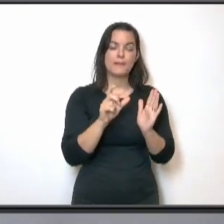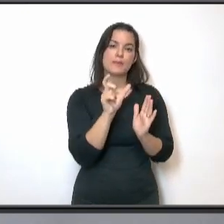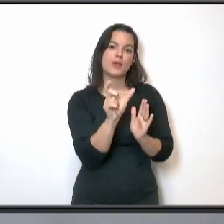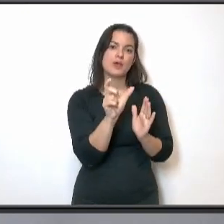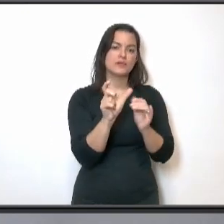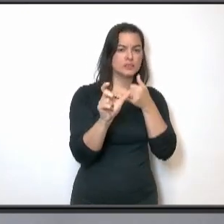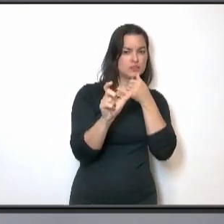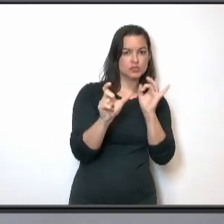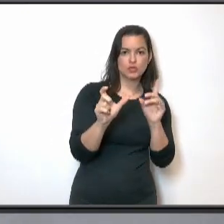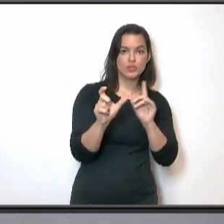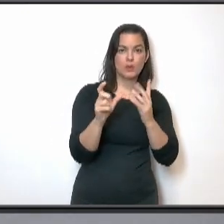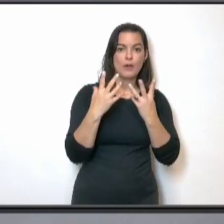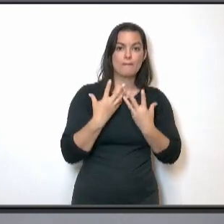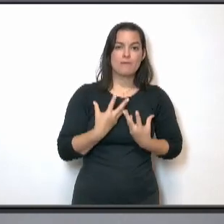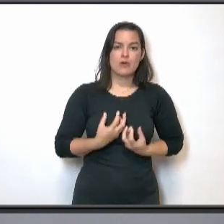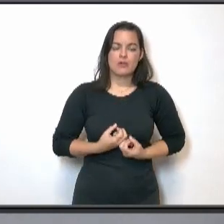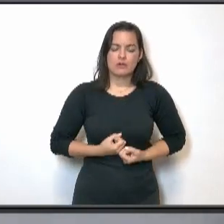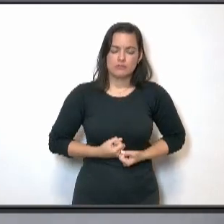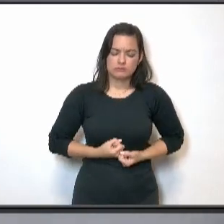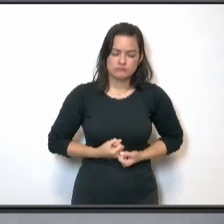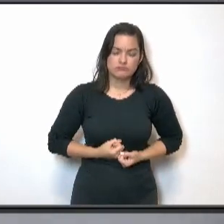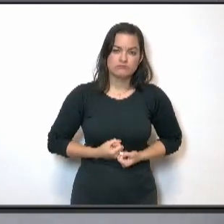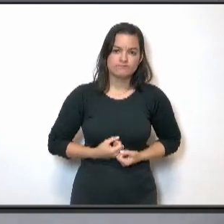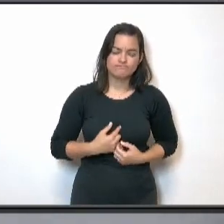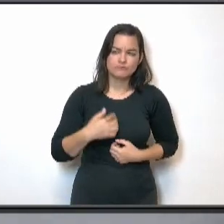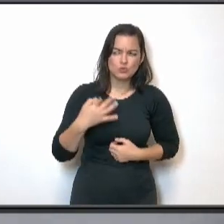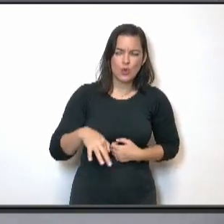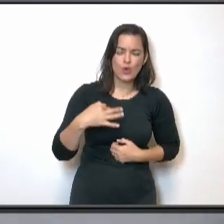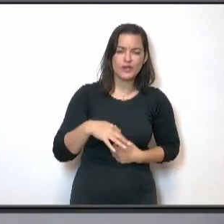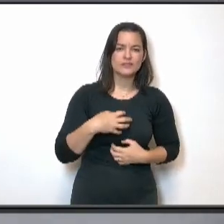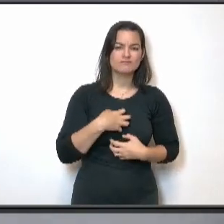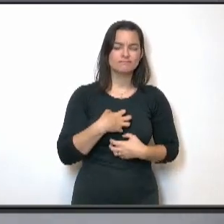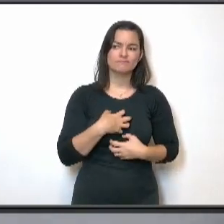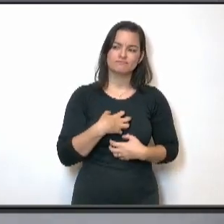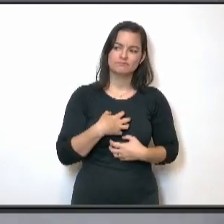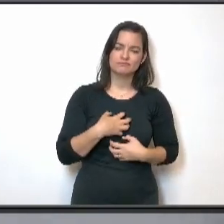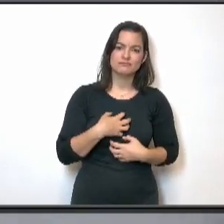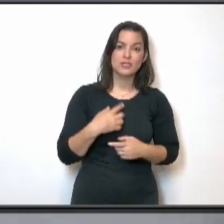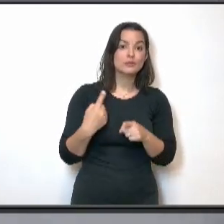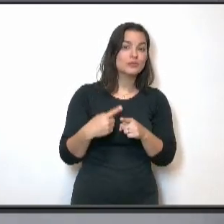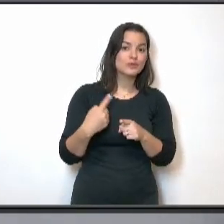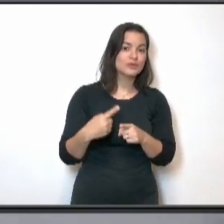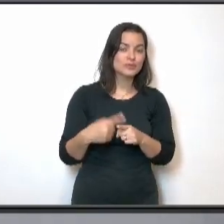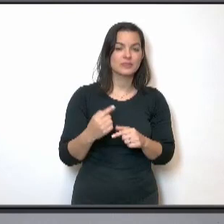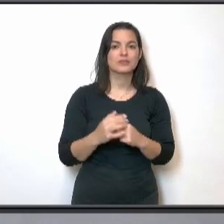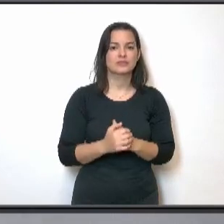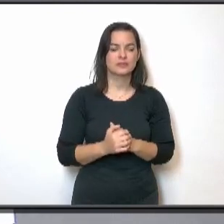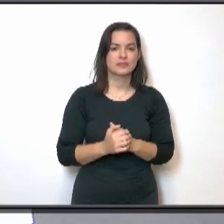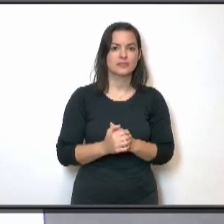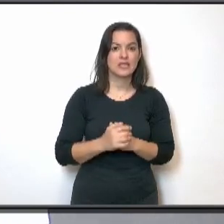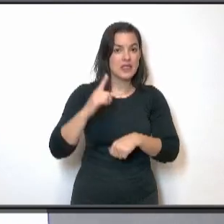ressentimento, mas assim, doeu. Por quê? Porque